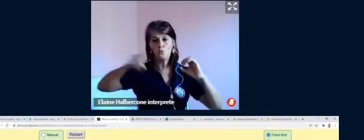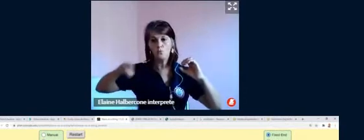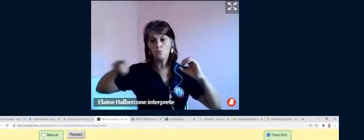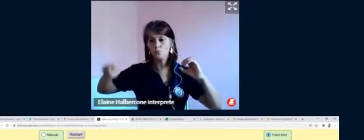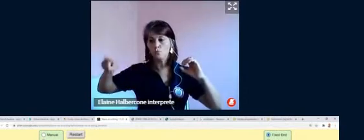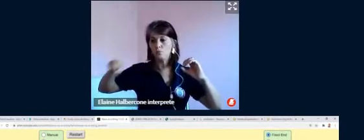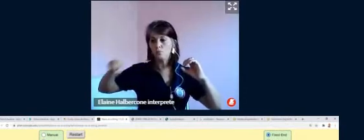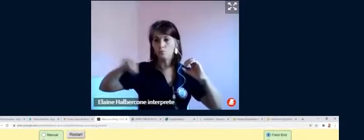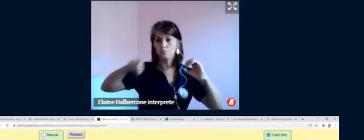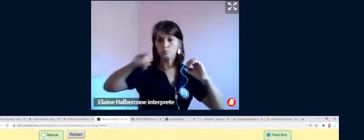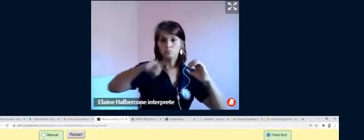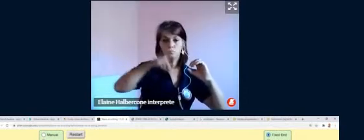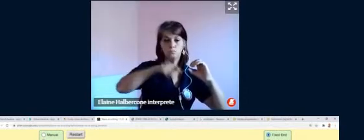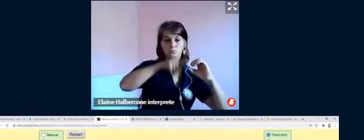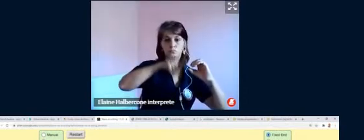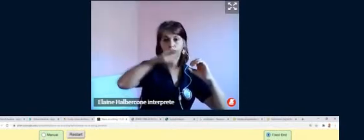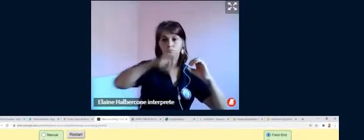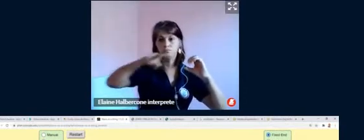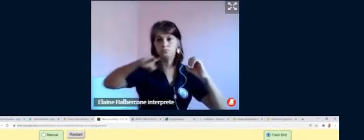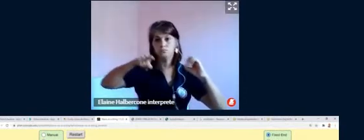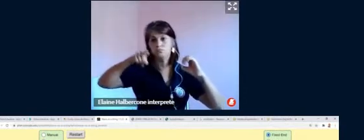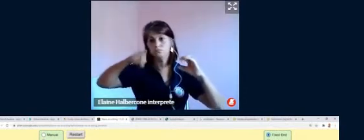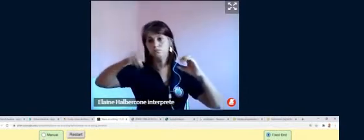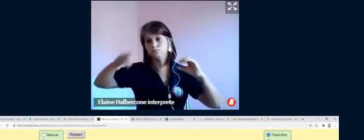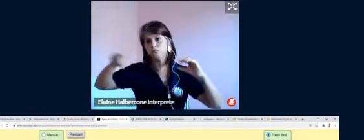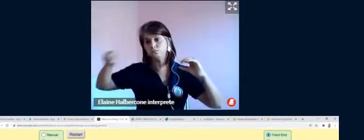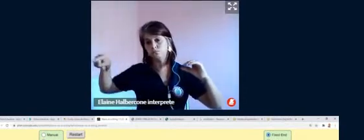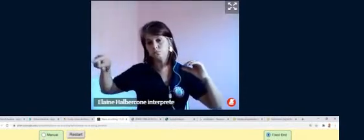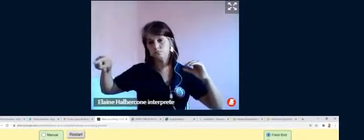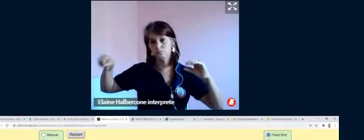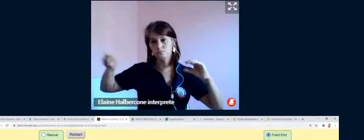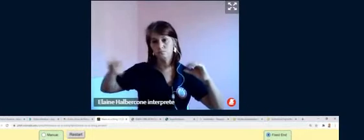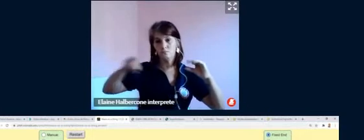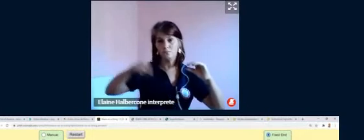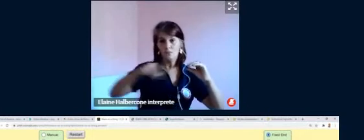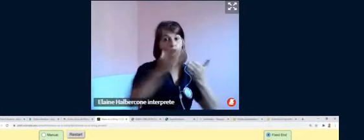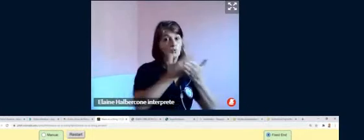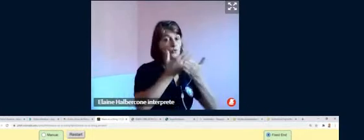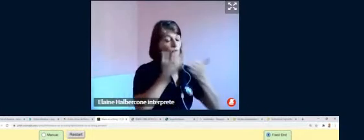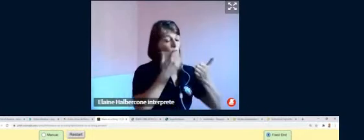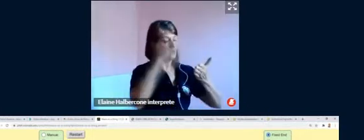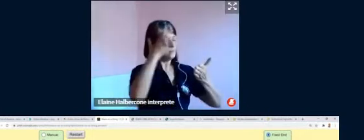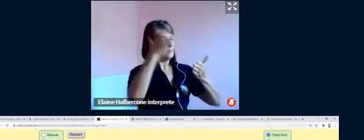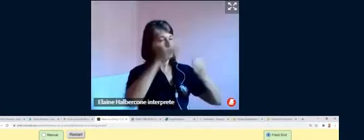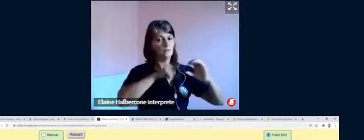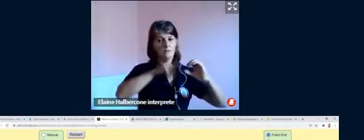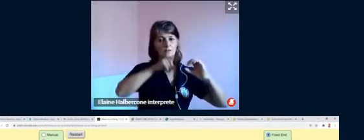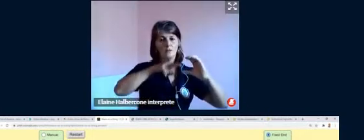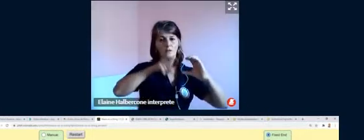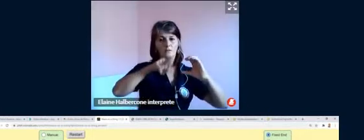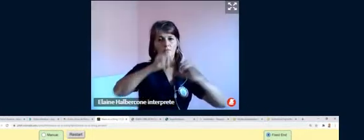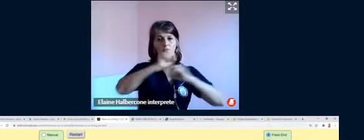estou simulando uma corda ideal, que é o que geralmente os livros pedem para vocês imaginarem. Eu admito, vou dar uma